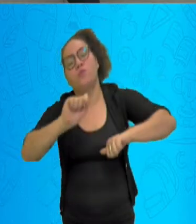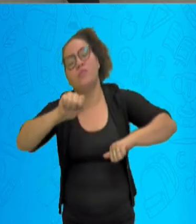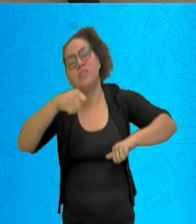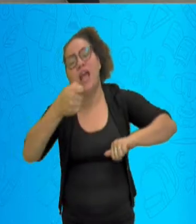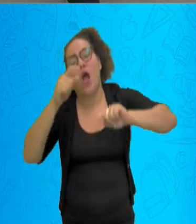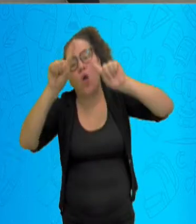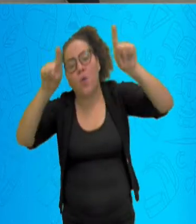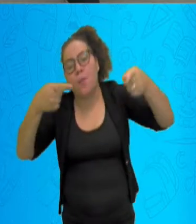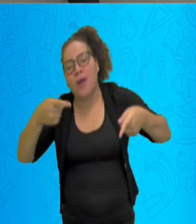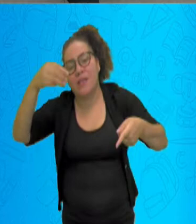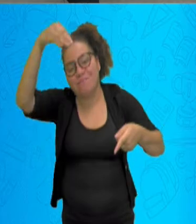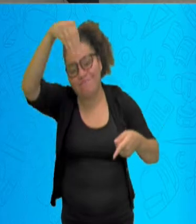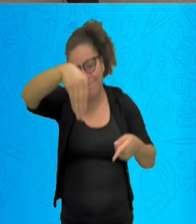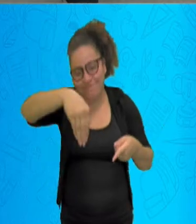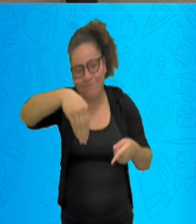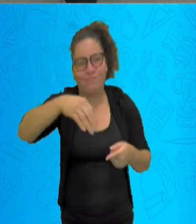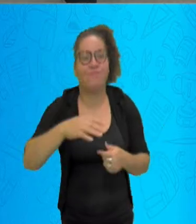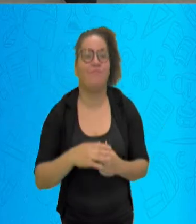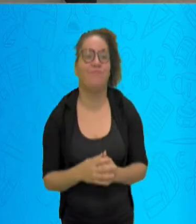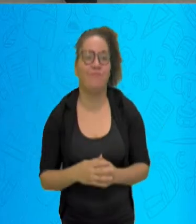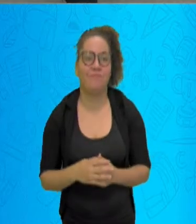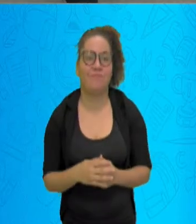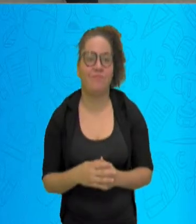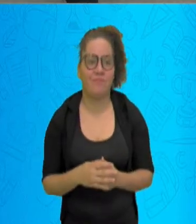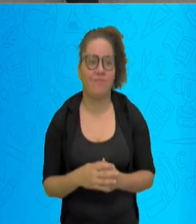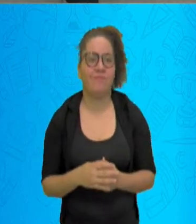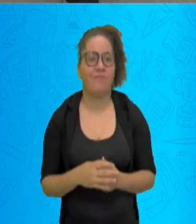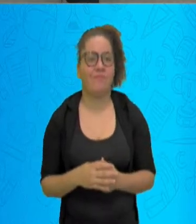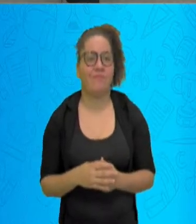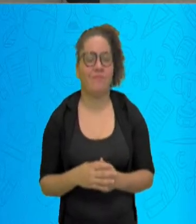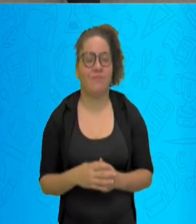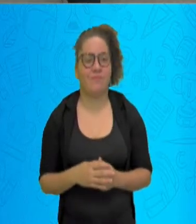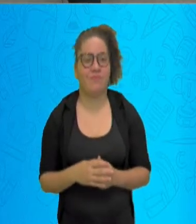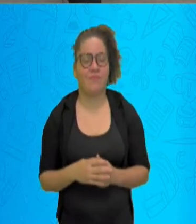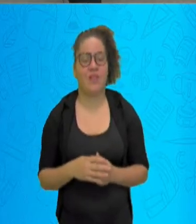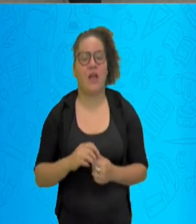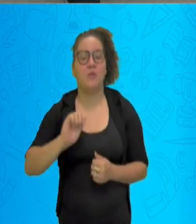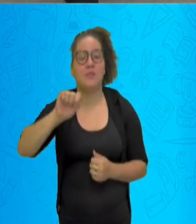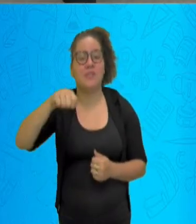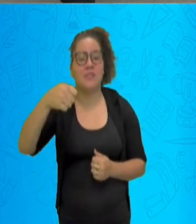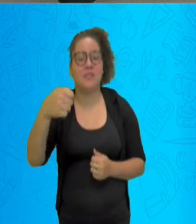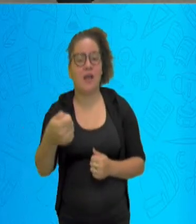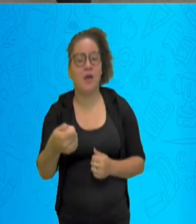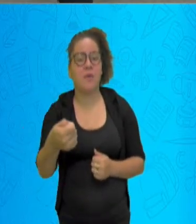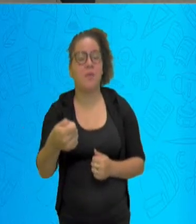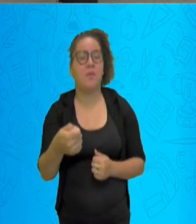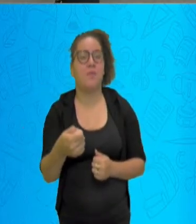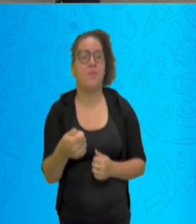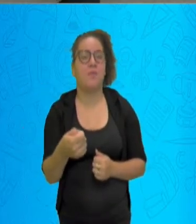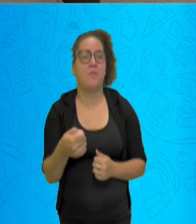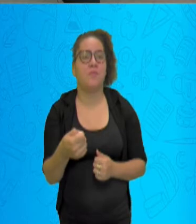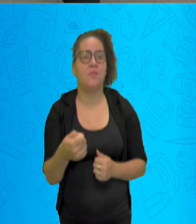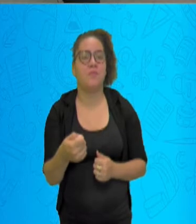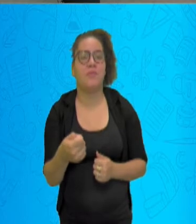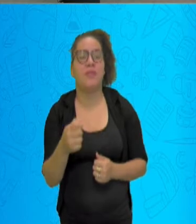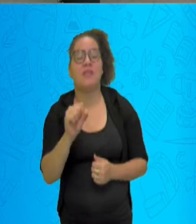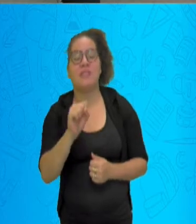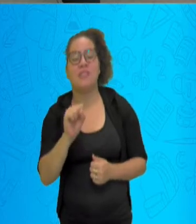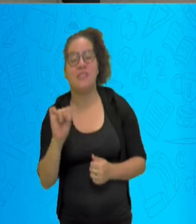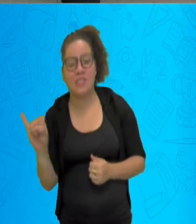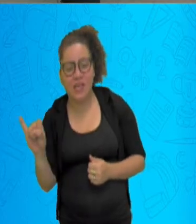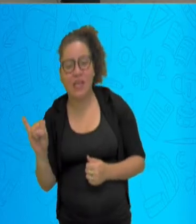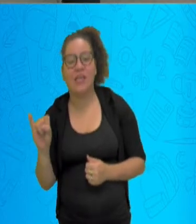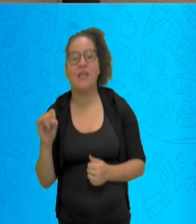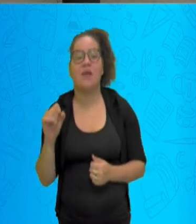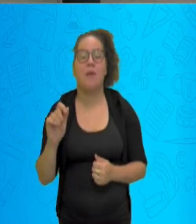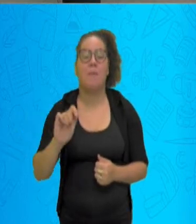que está dentro desse parêntese aqui, tá? Então, que sinal aqui que é? Se aqui está menos 3,